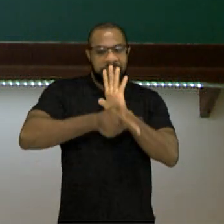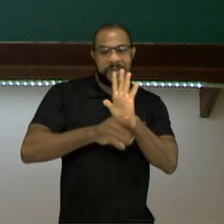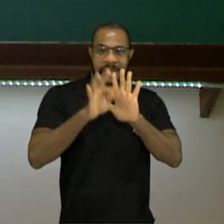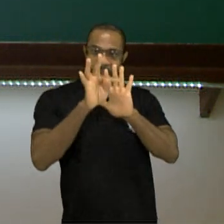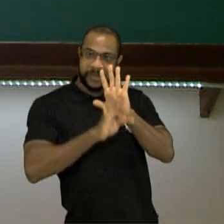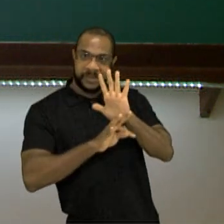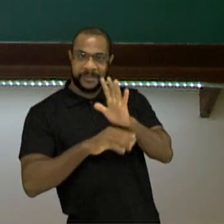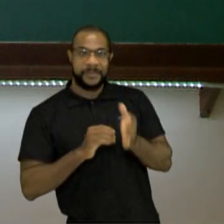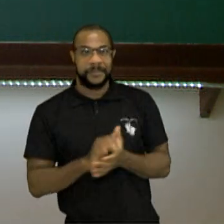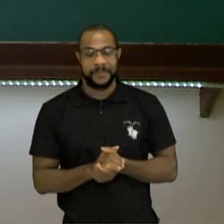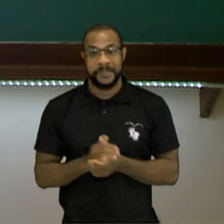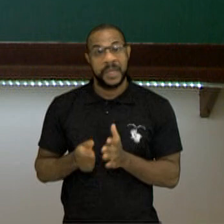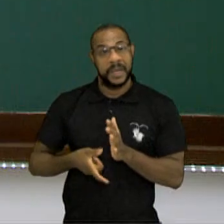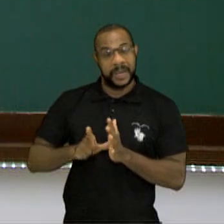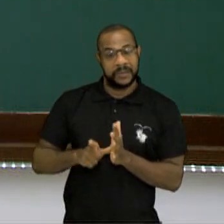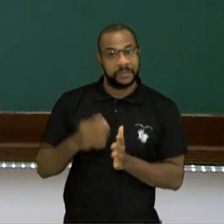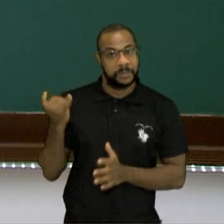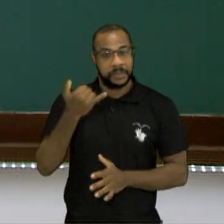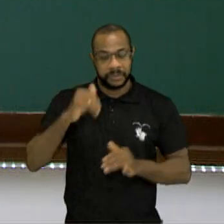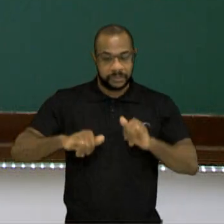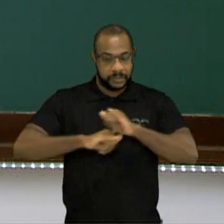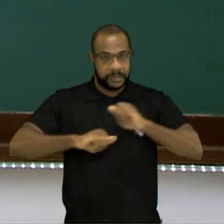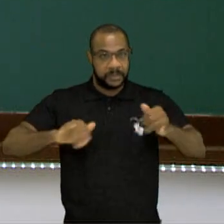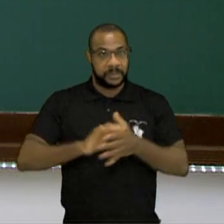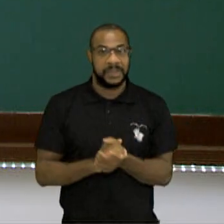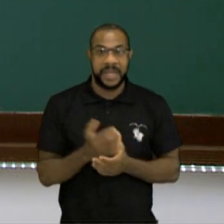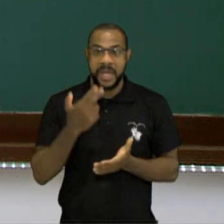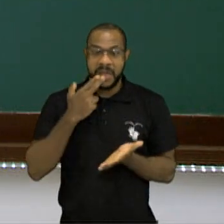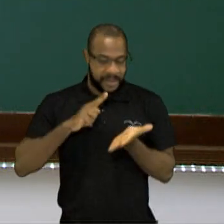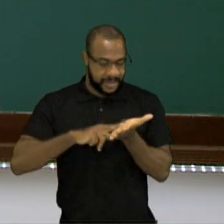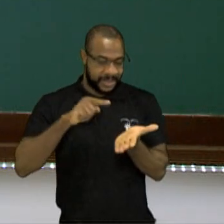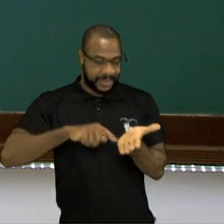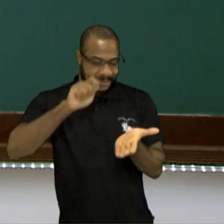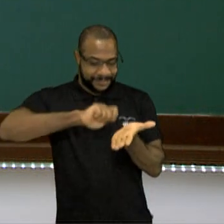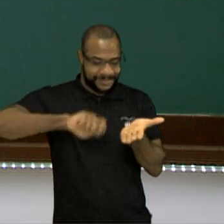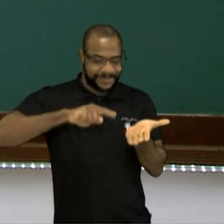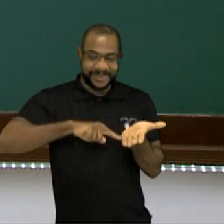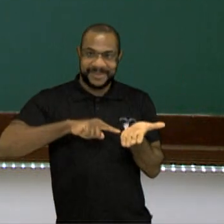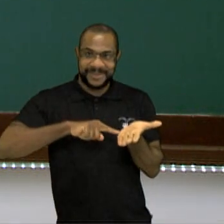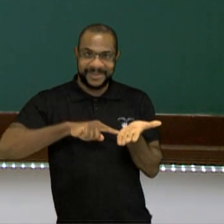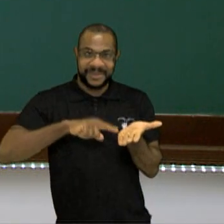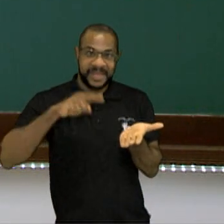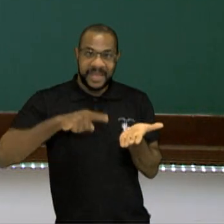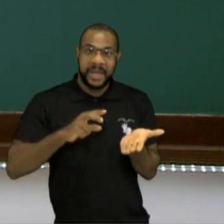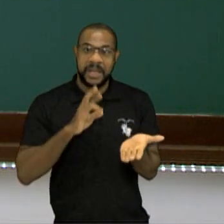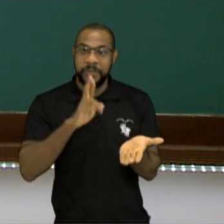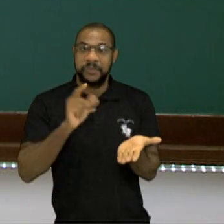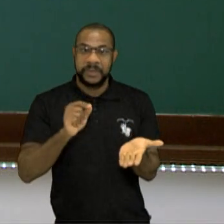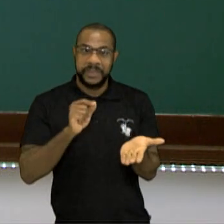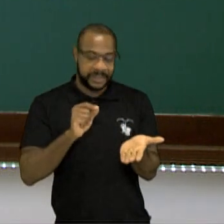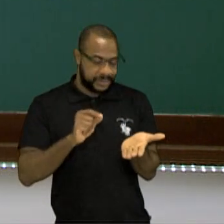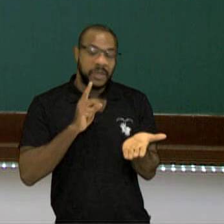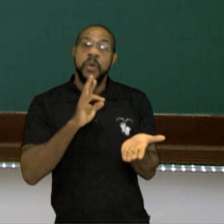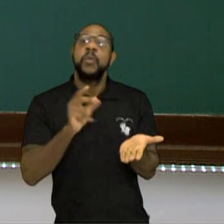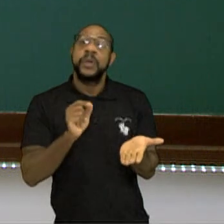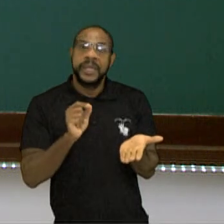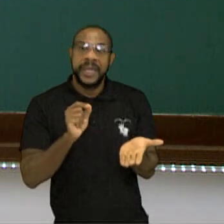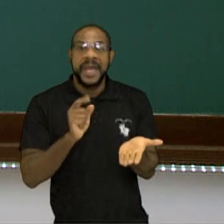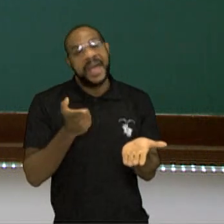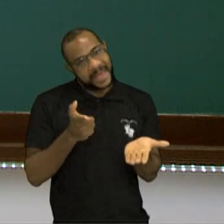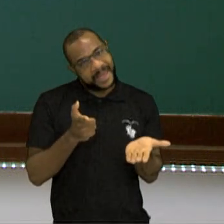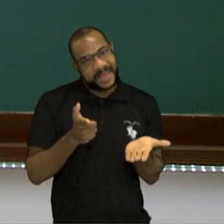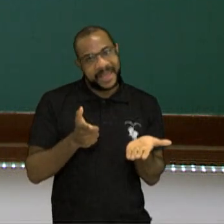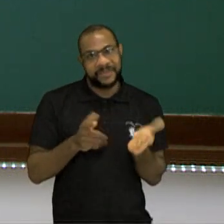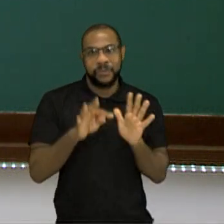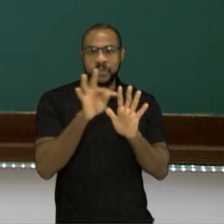Antes, é importante ressaltar que a carta do leitor ela é resultado de uma leitura de um artigo de opinião, de uma reportagem,